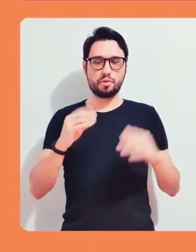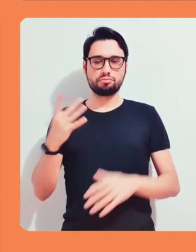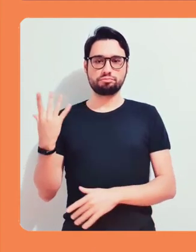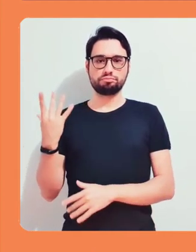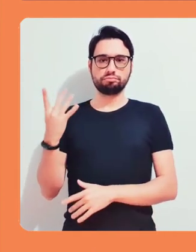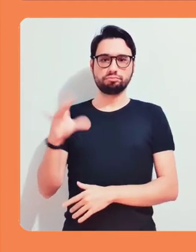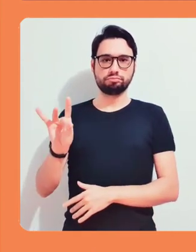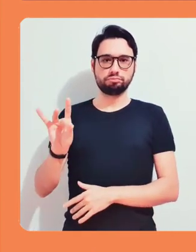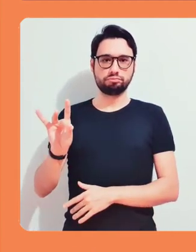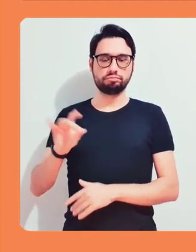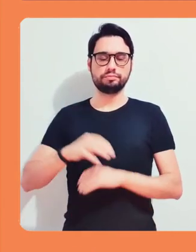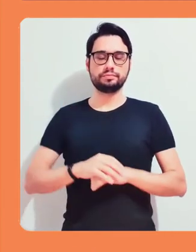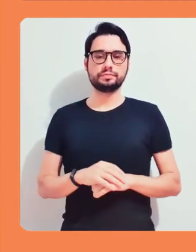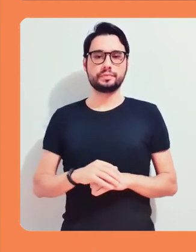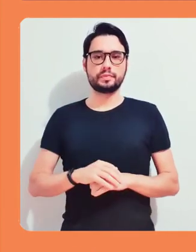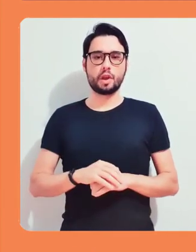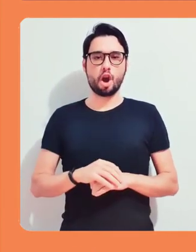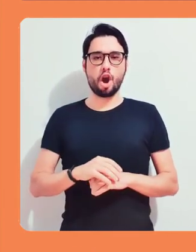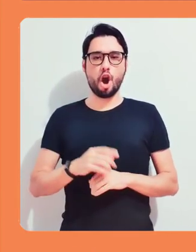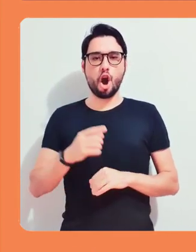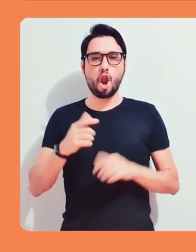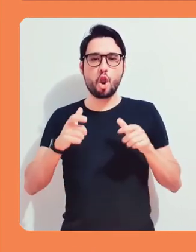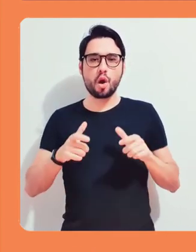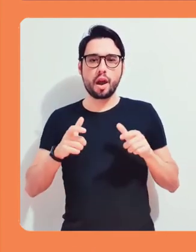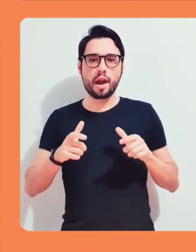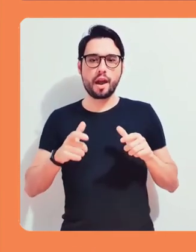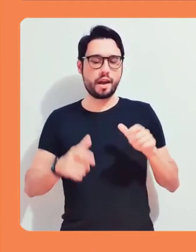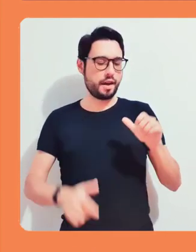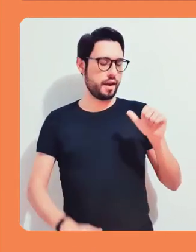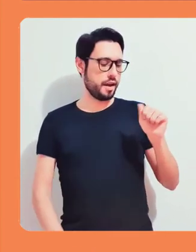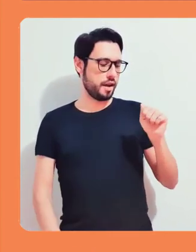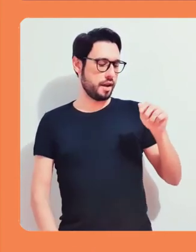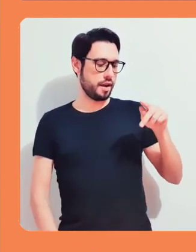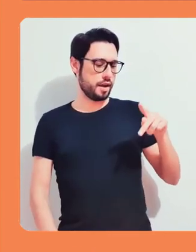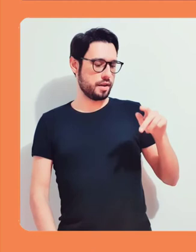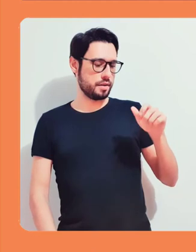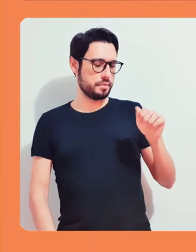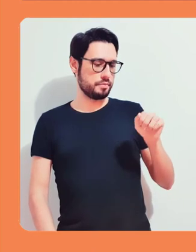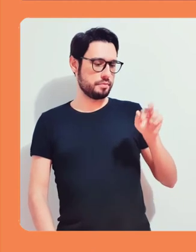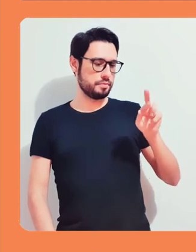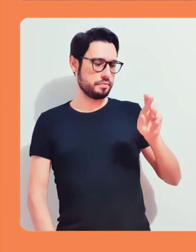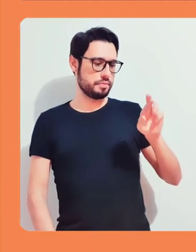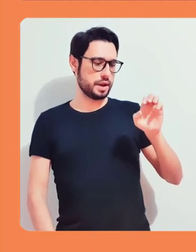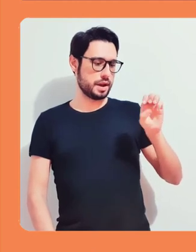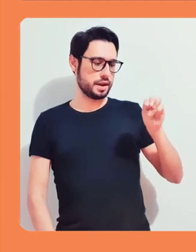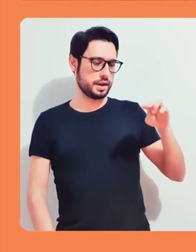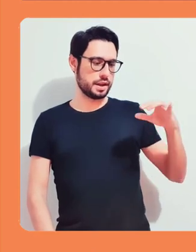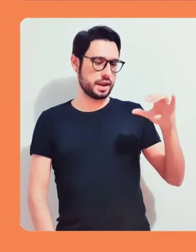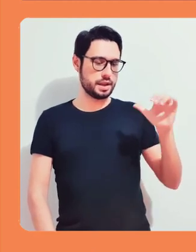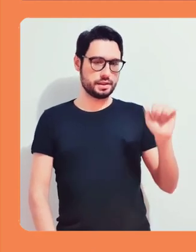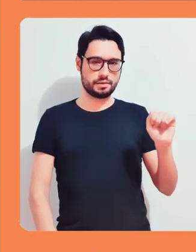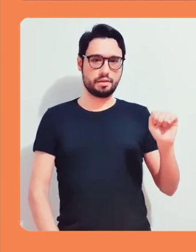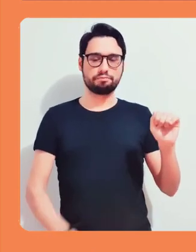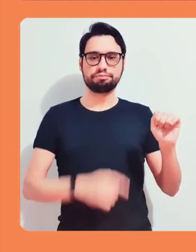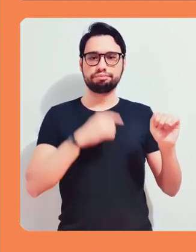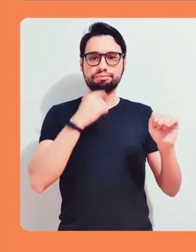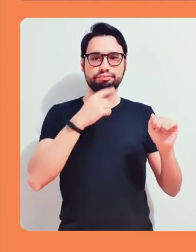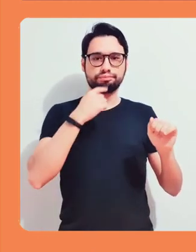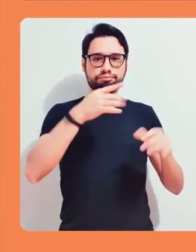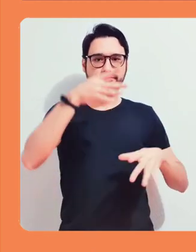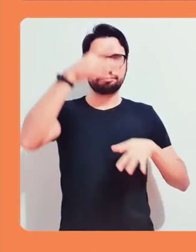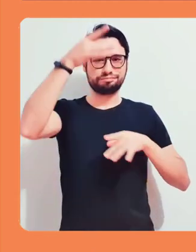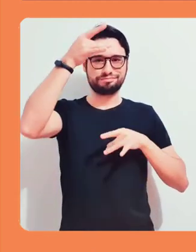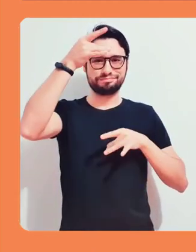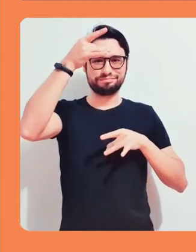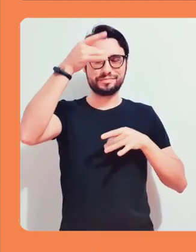A URL para onde a gente vai apontar. Só que na aparência, ao invés de nós incorporarmos, nós vamos, por